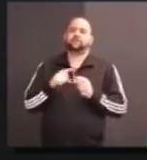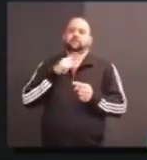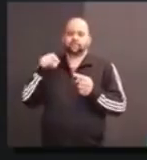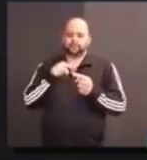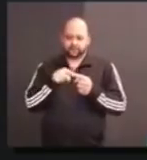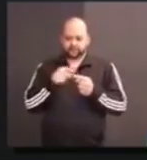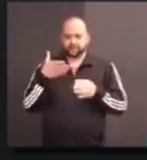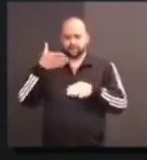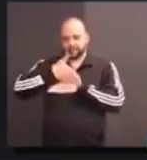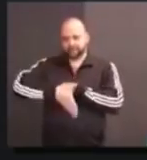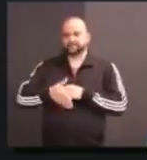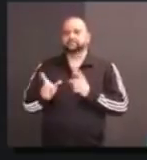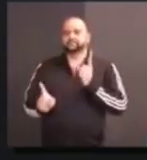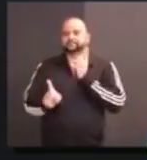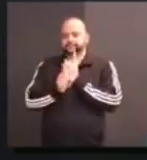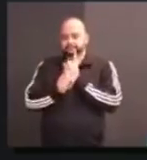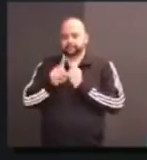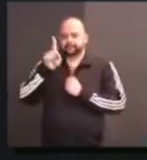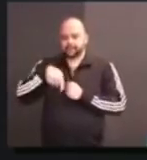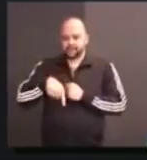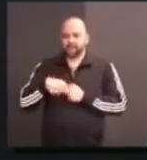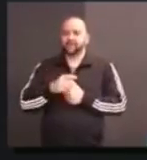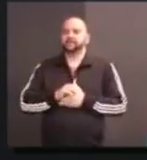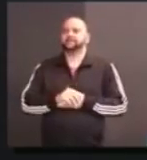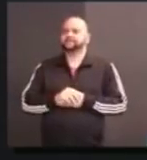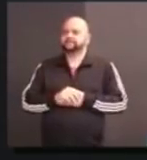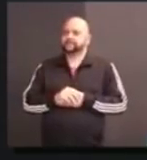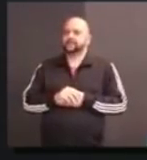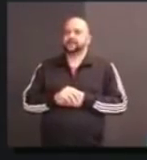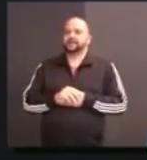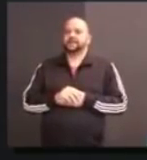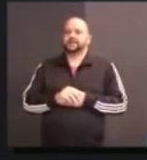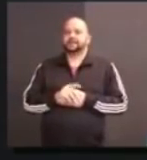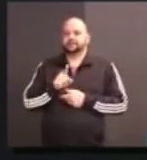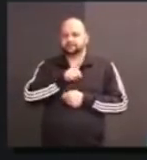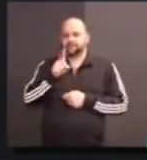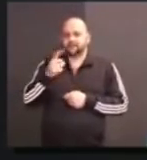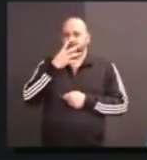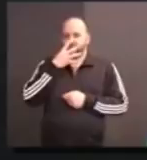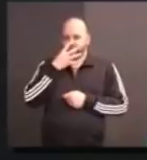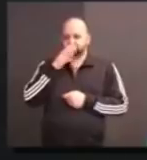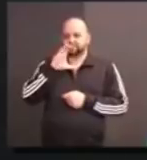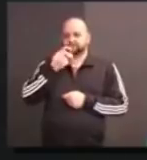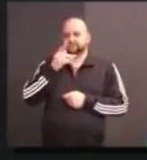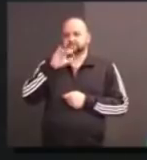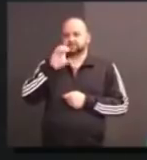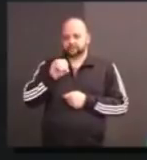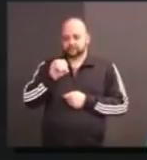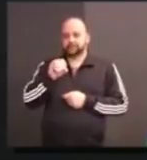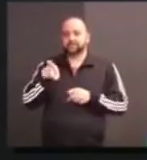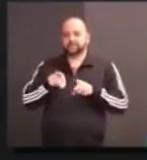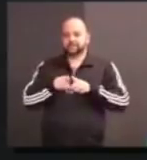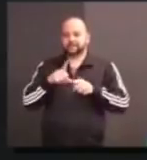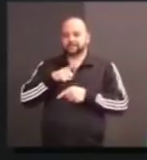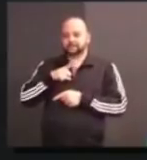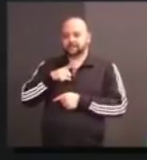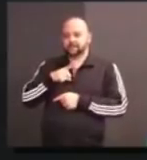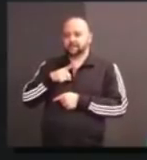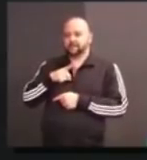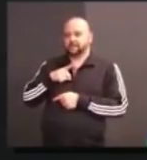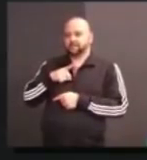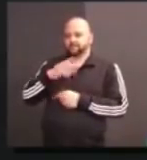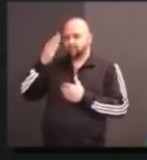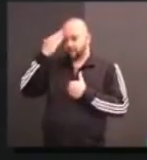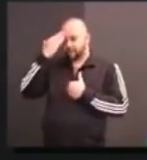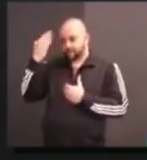deste encontro é render a Chico Xavier o nosso tributo de gratidão, o